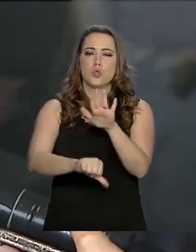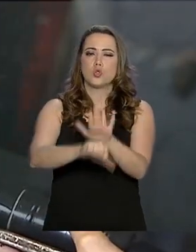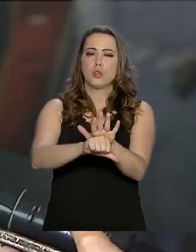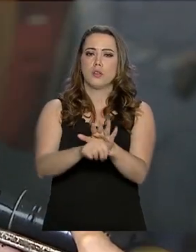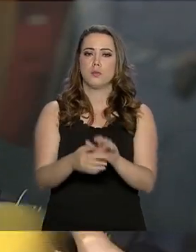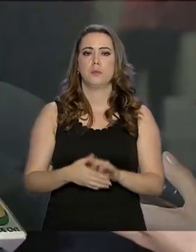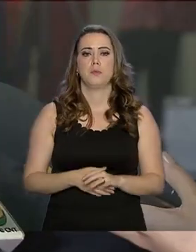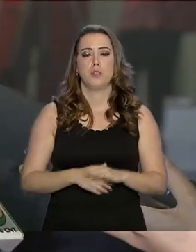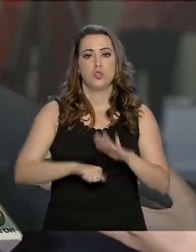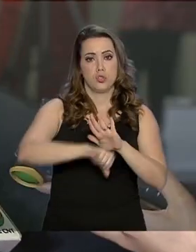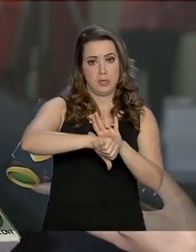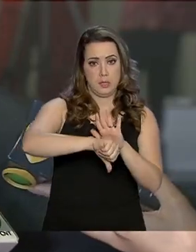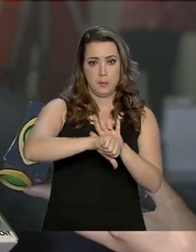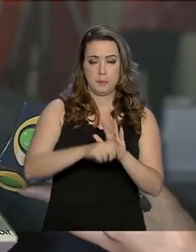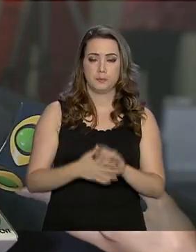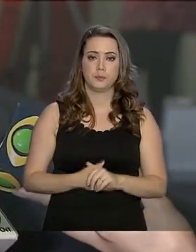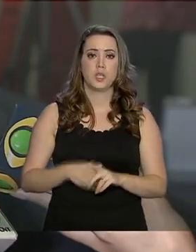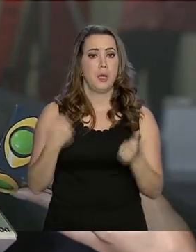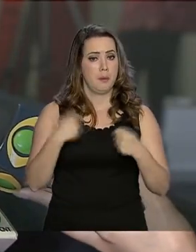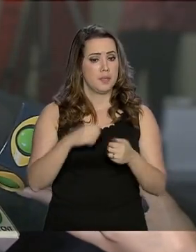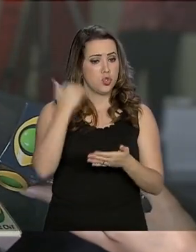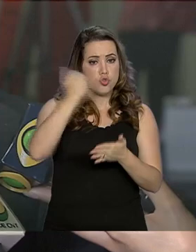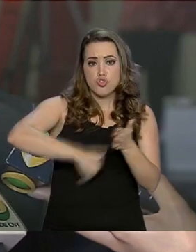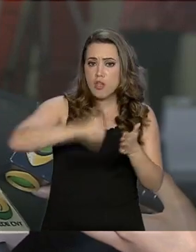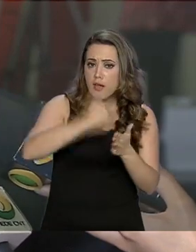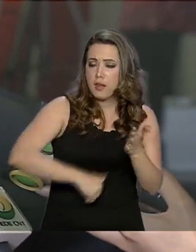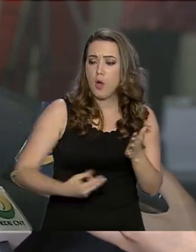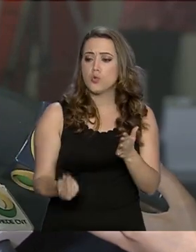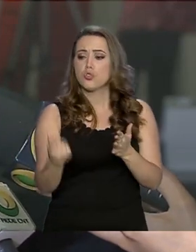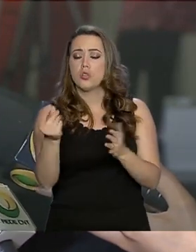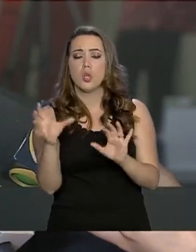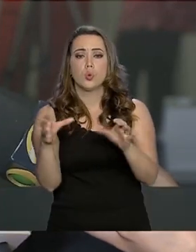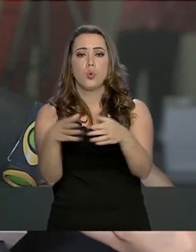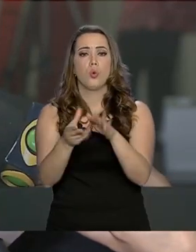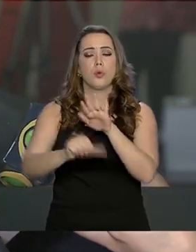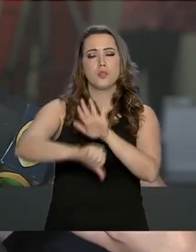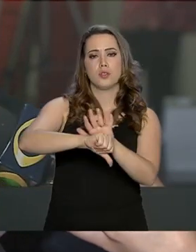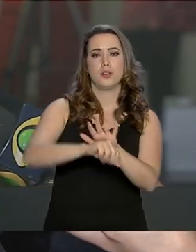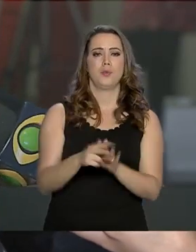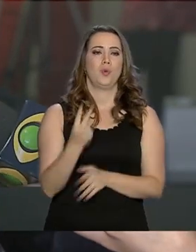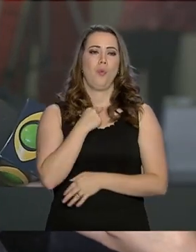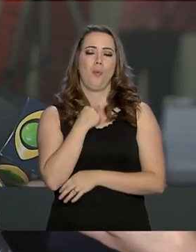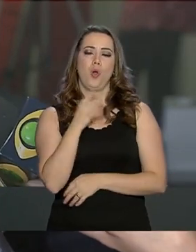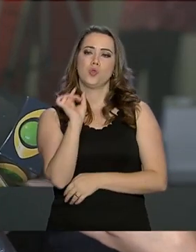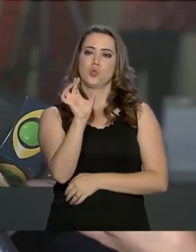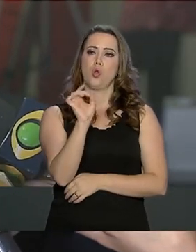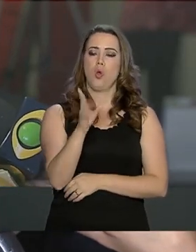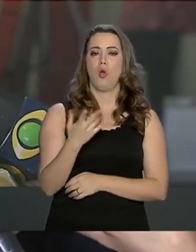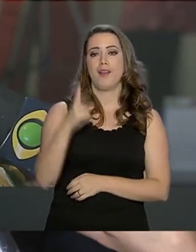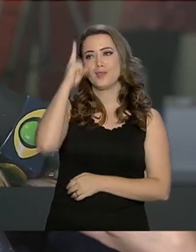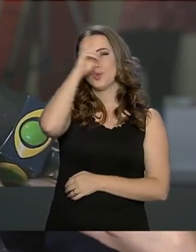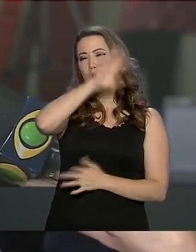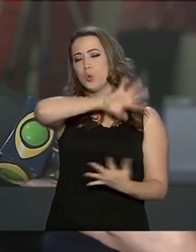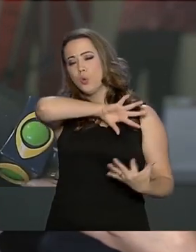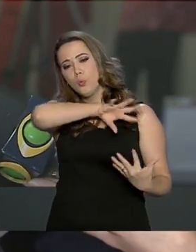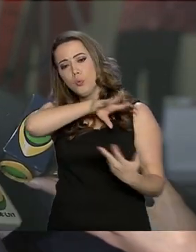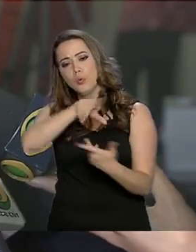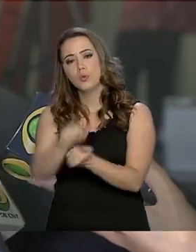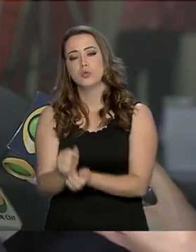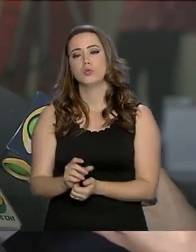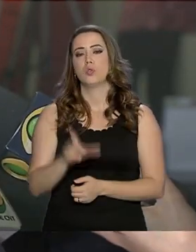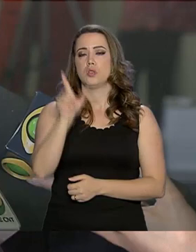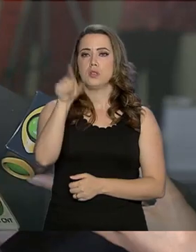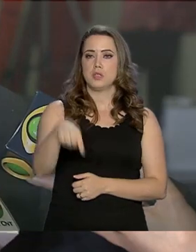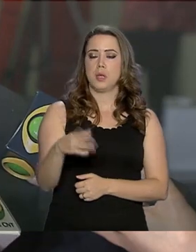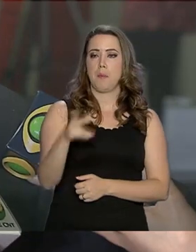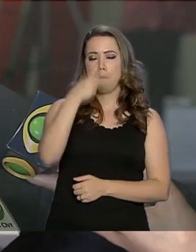criminosas tem que desconstruir financeira metade das organizações porque não adianta só a história mundial você tirar só